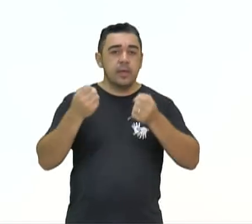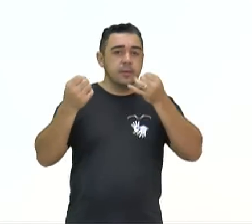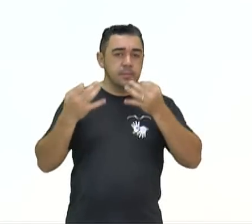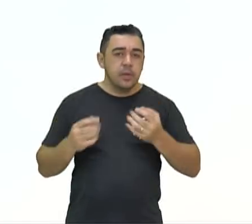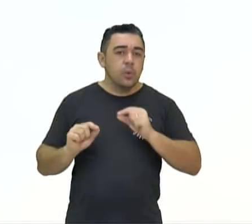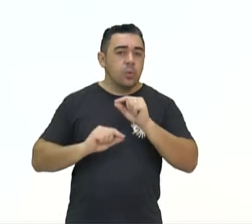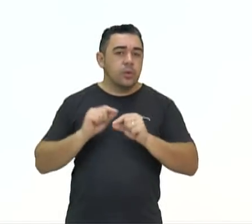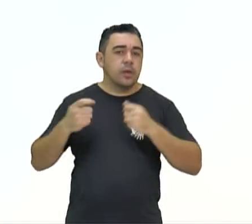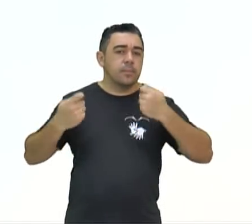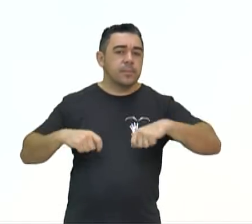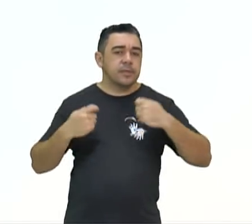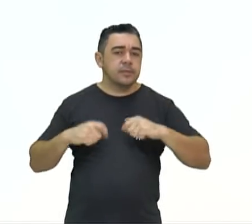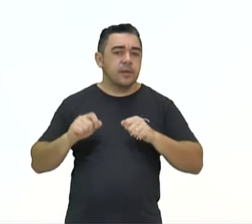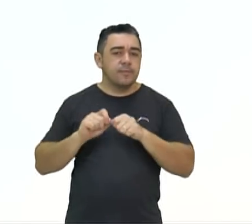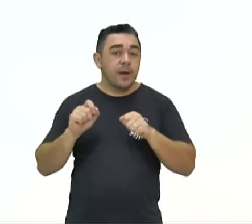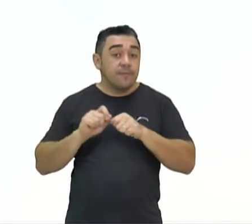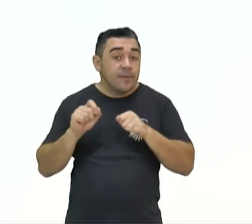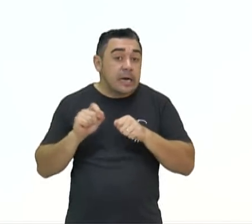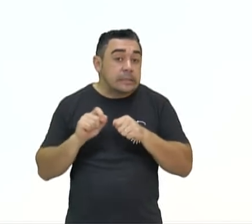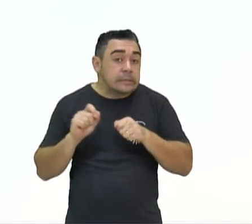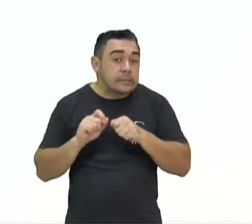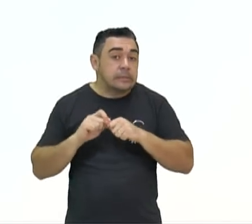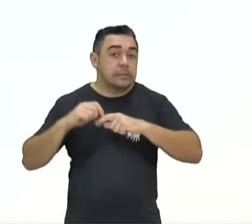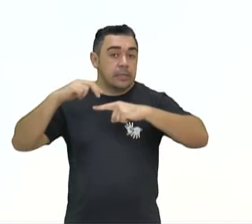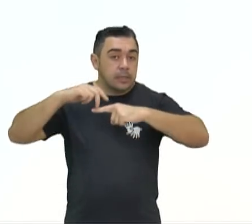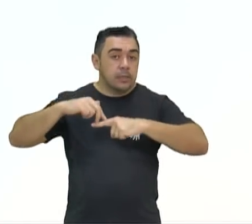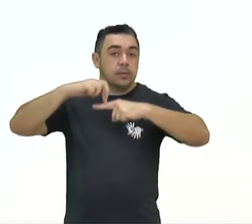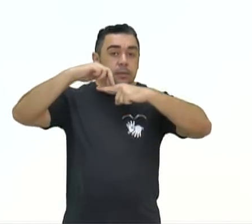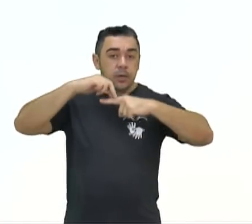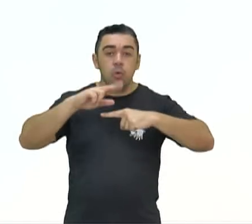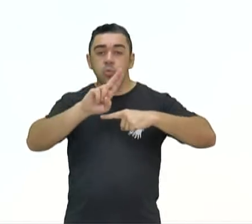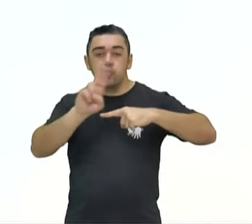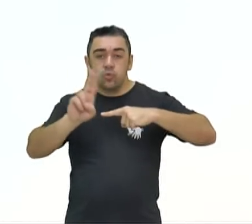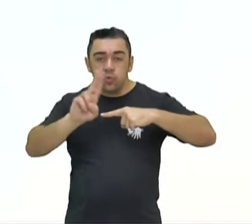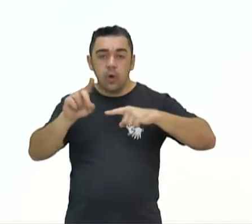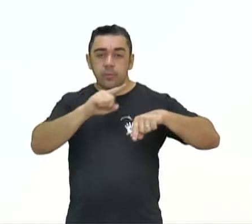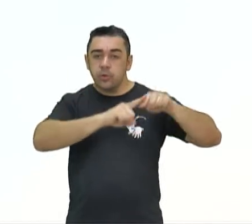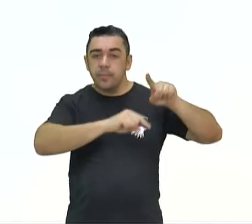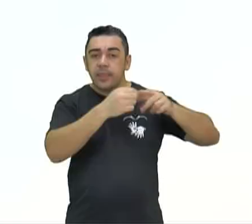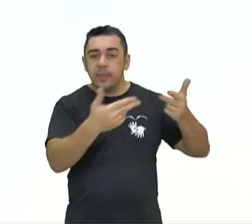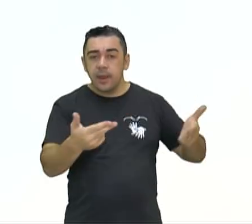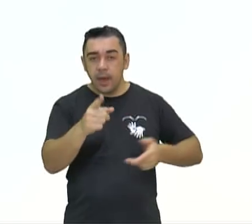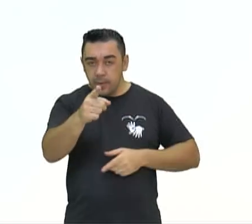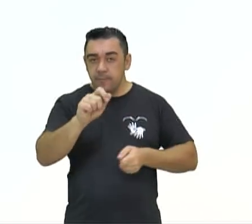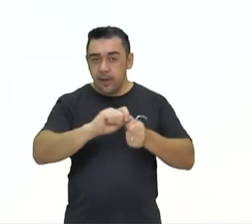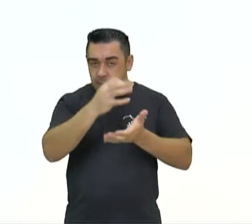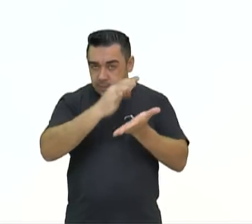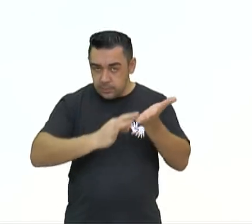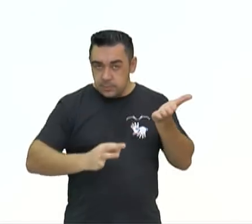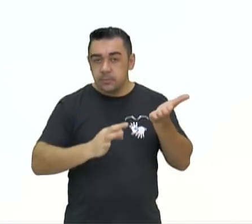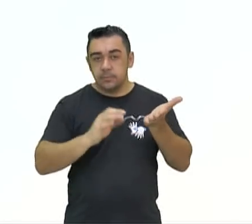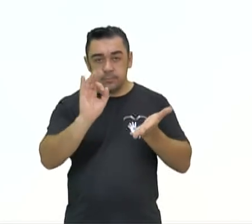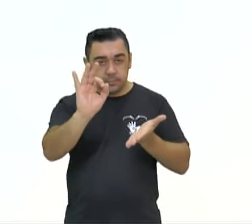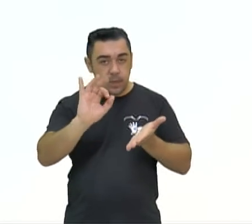os equipamentos necessários para a prática do slackline. Caprichem e aproveitem o tempo.